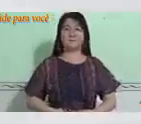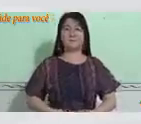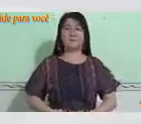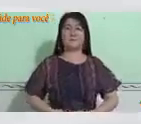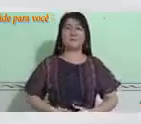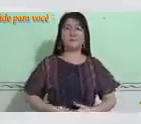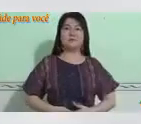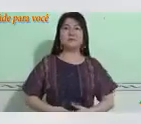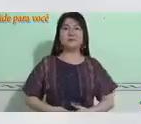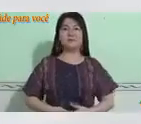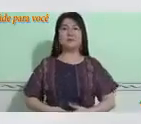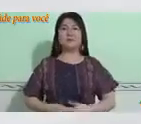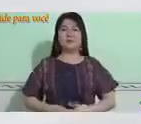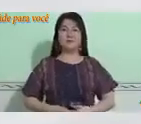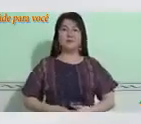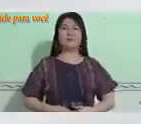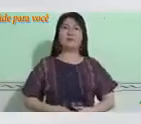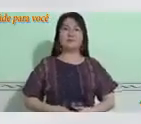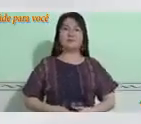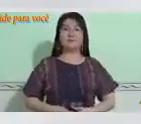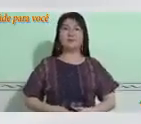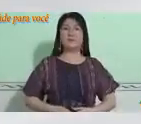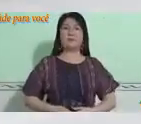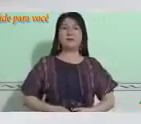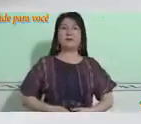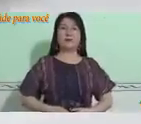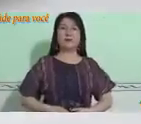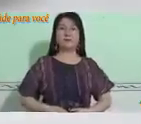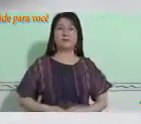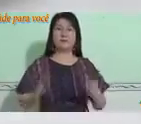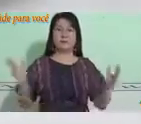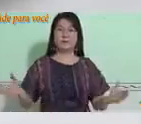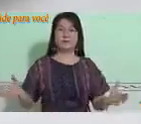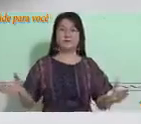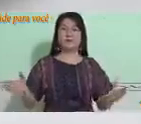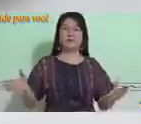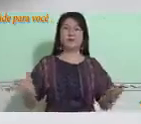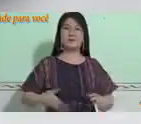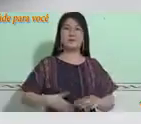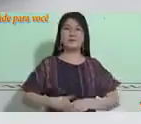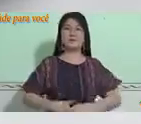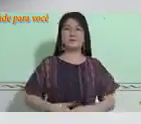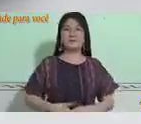e eles podem até mesmo afetar outros órgãos e neste caso os sintomas podem variar.